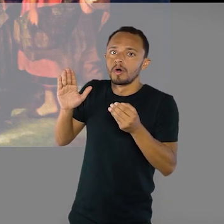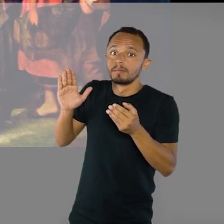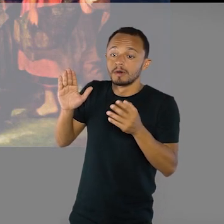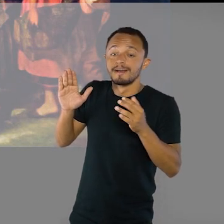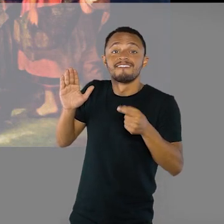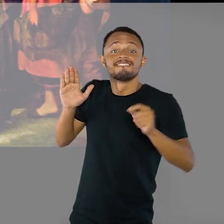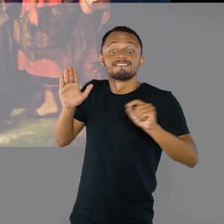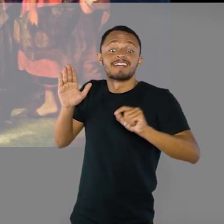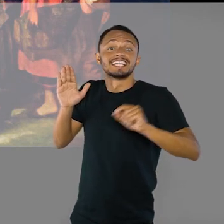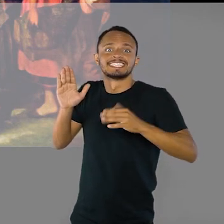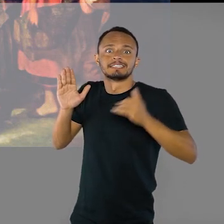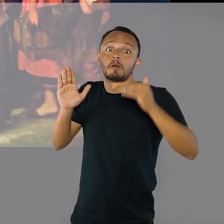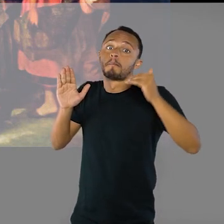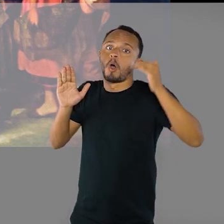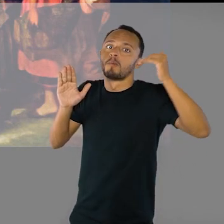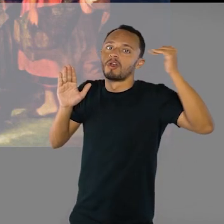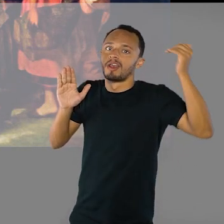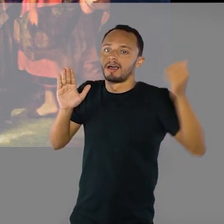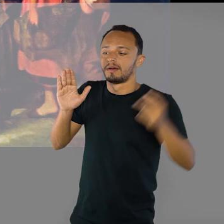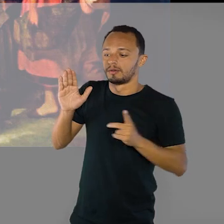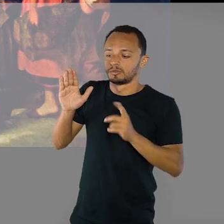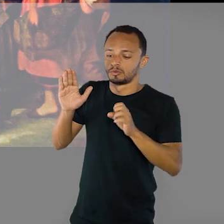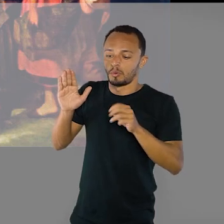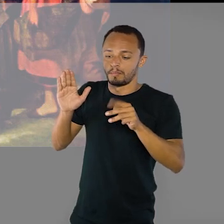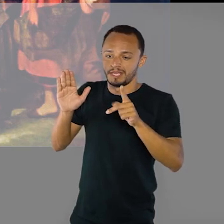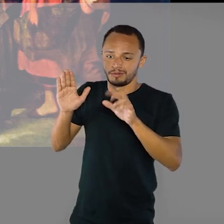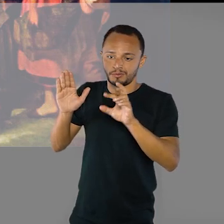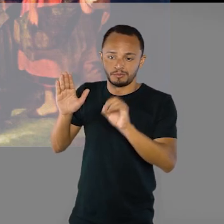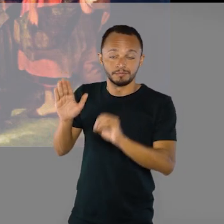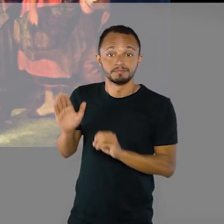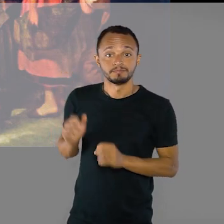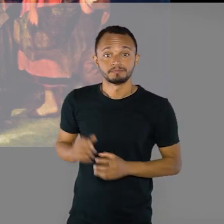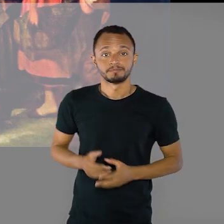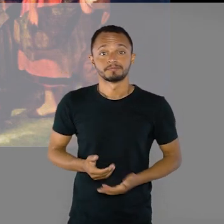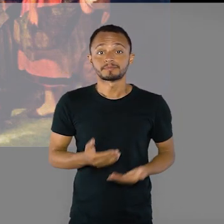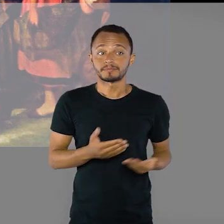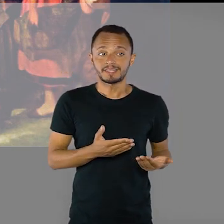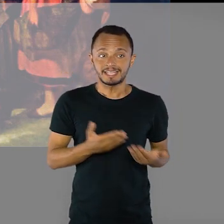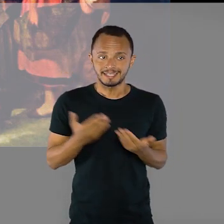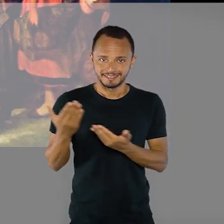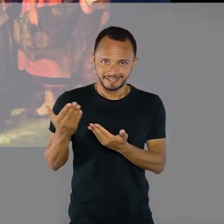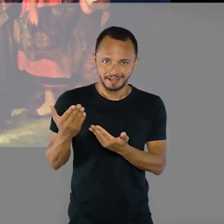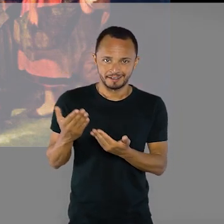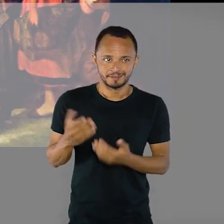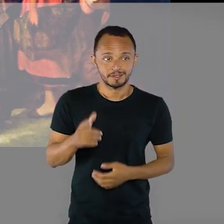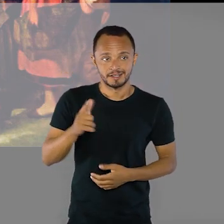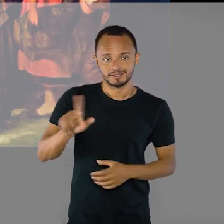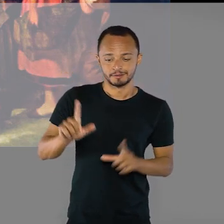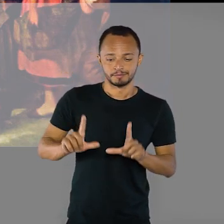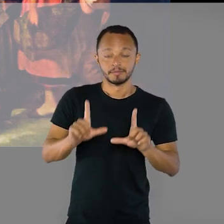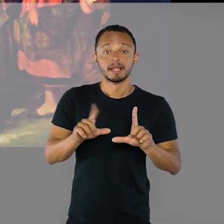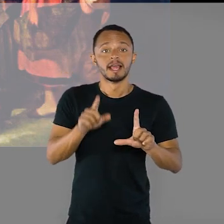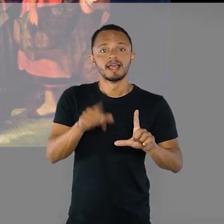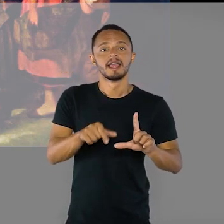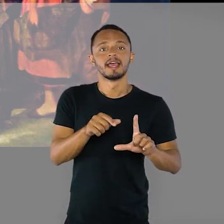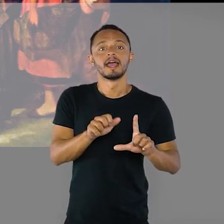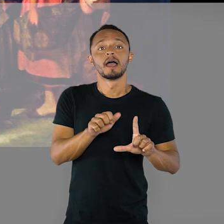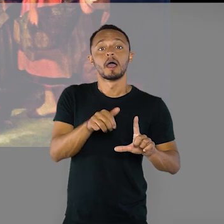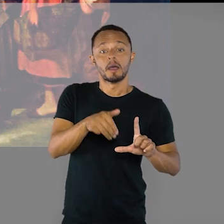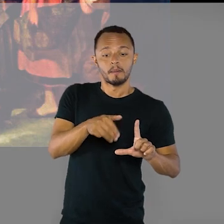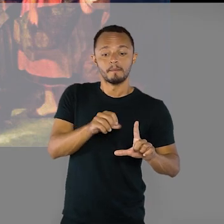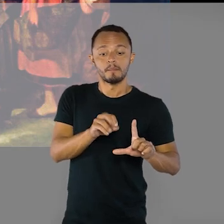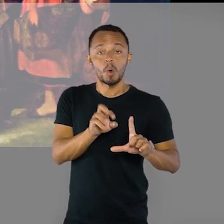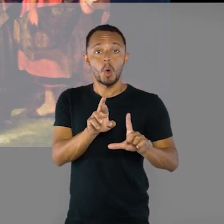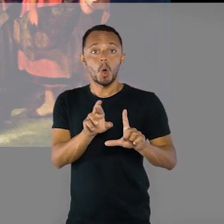data de 1844 e foi feita por esse artista, o François-René Moreau.